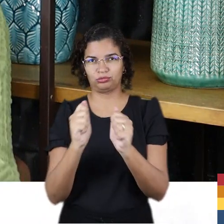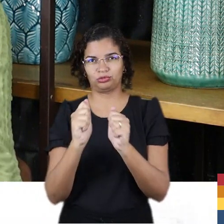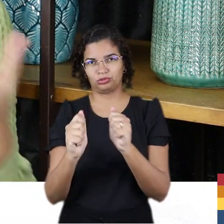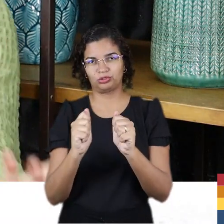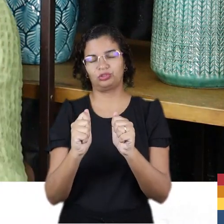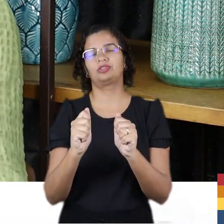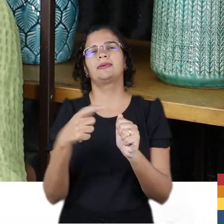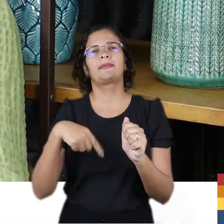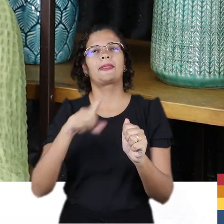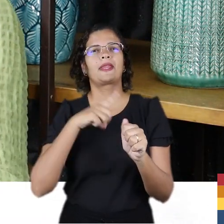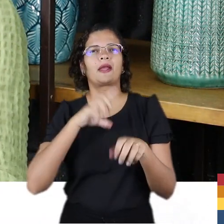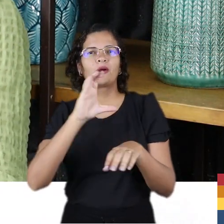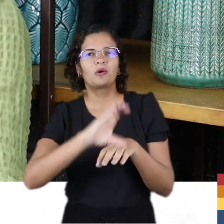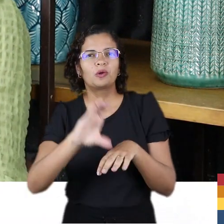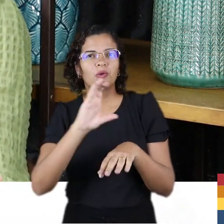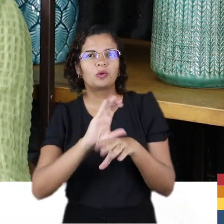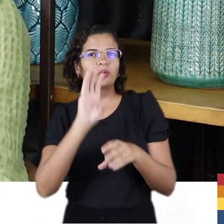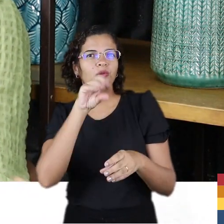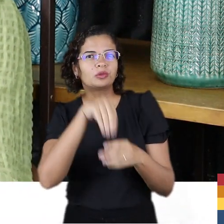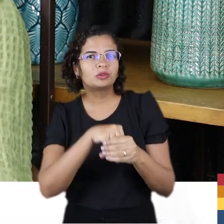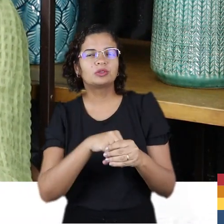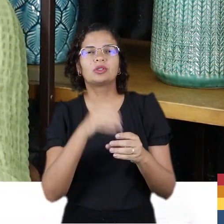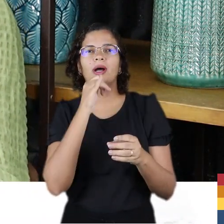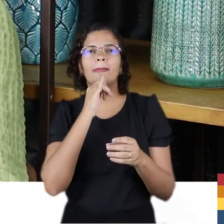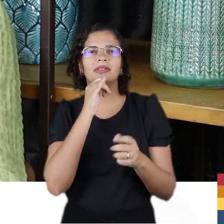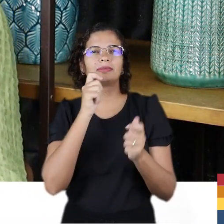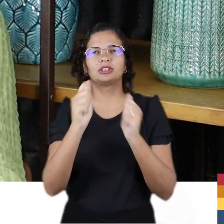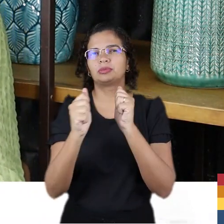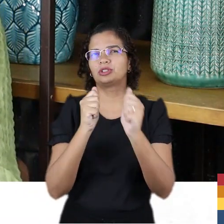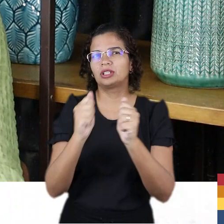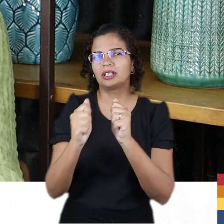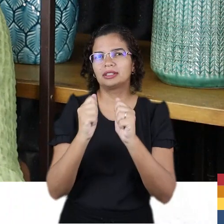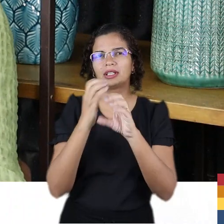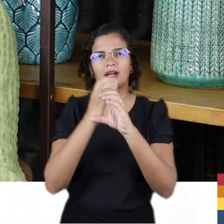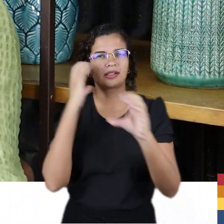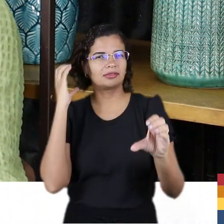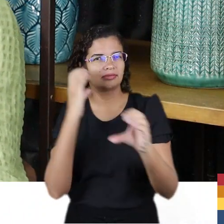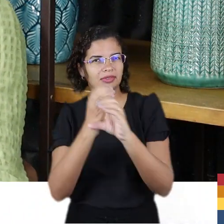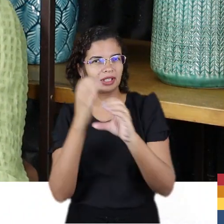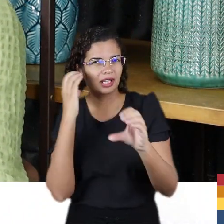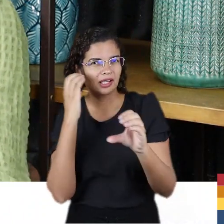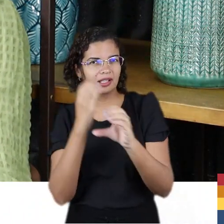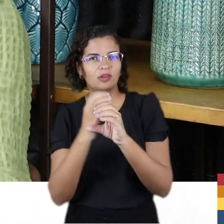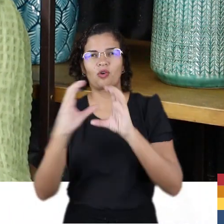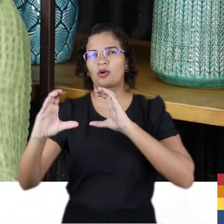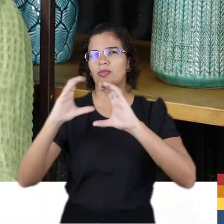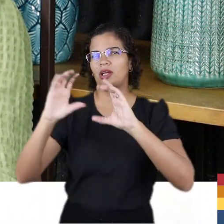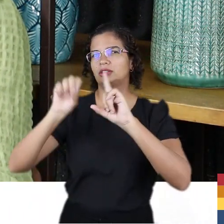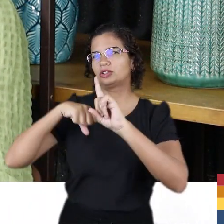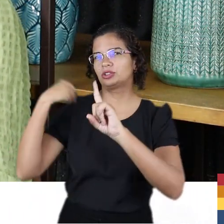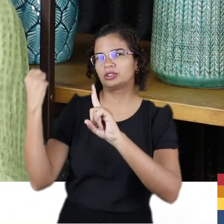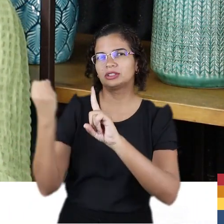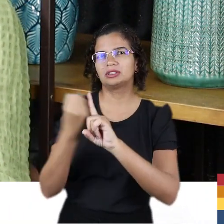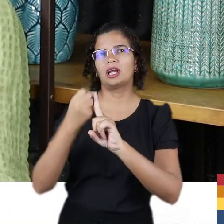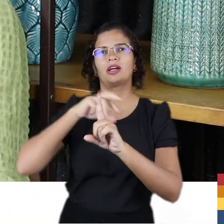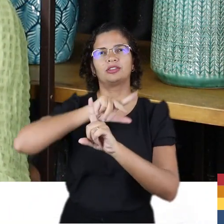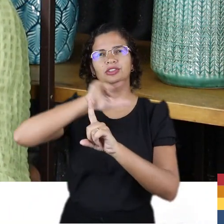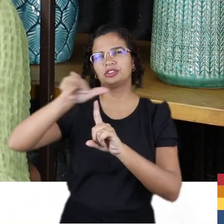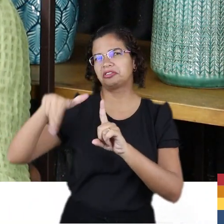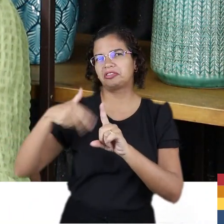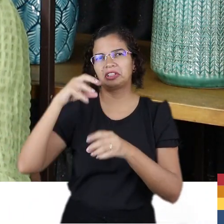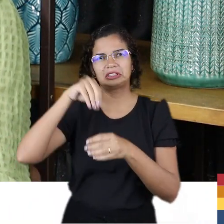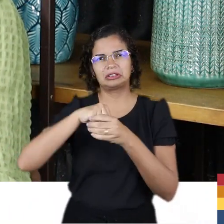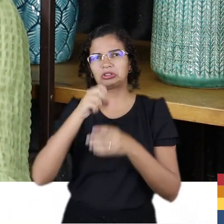então aí a gente tem uma amplitude de oportunidades que podem ser debatidas e apresentadas aos nossos estudantes, que eles também podem